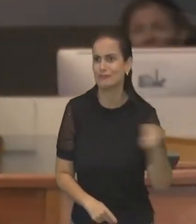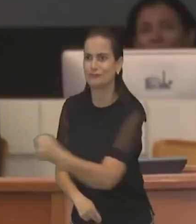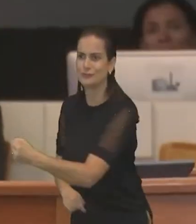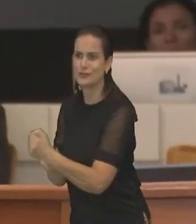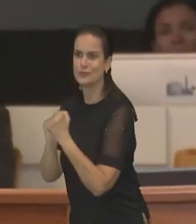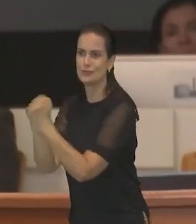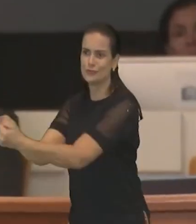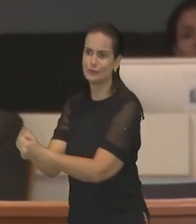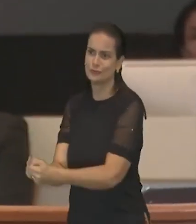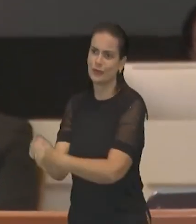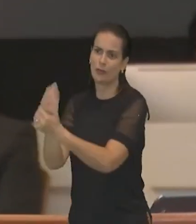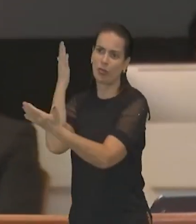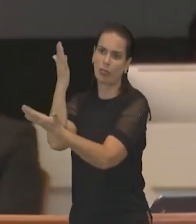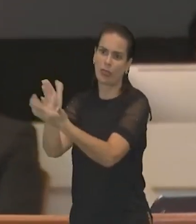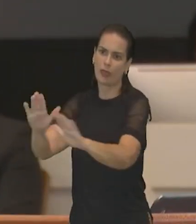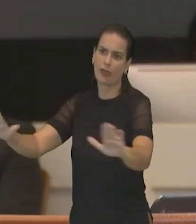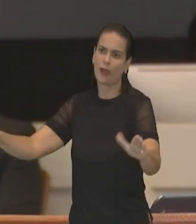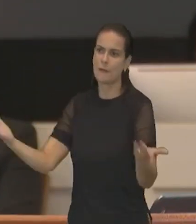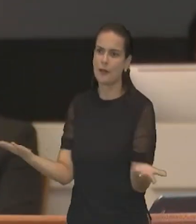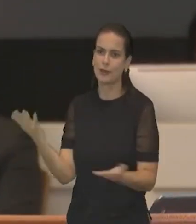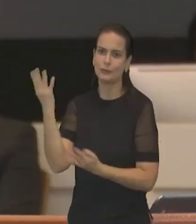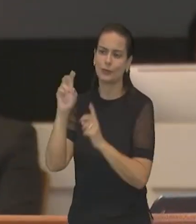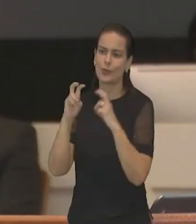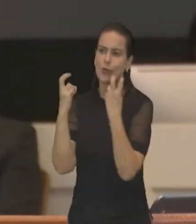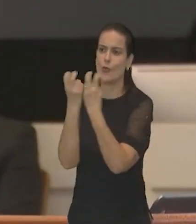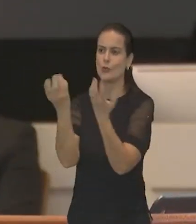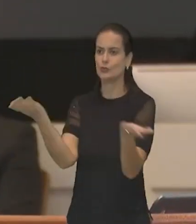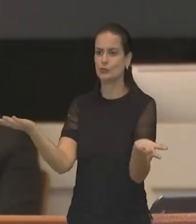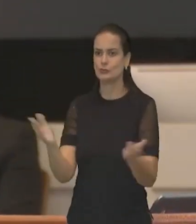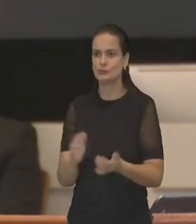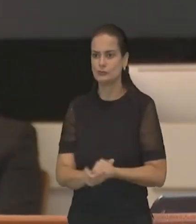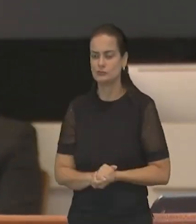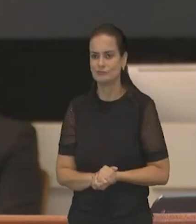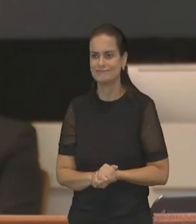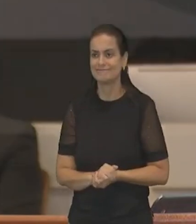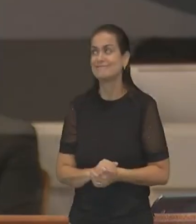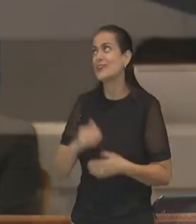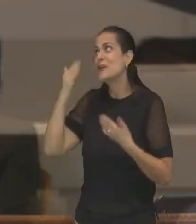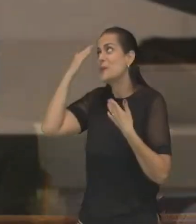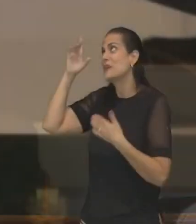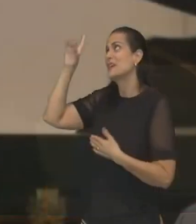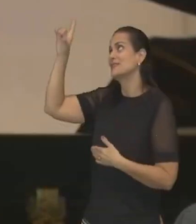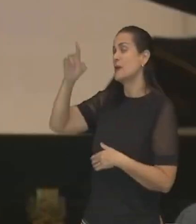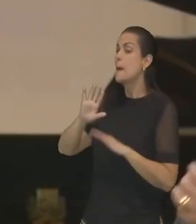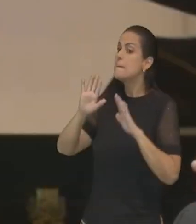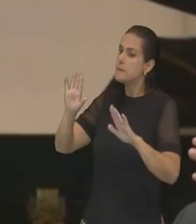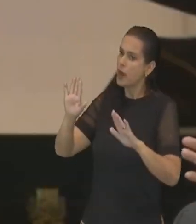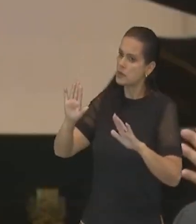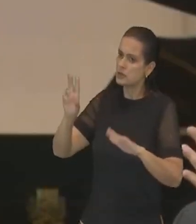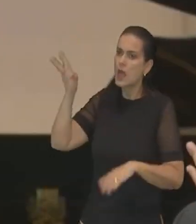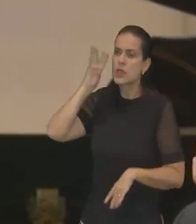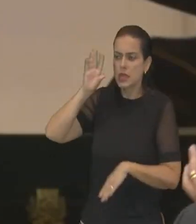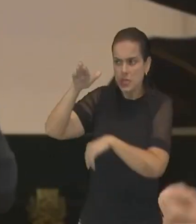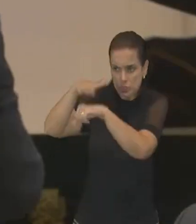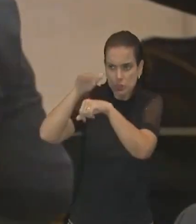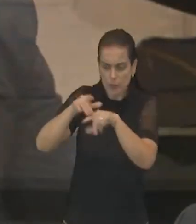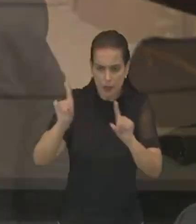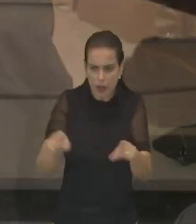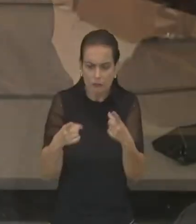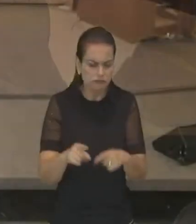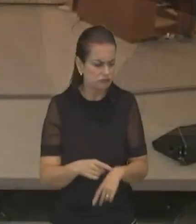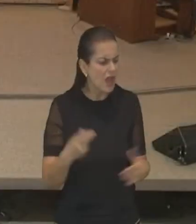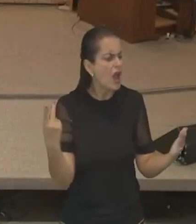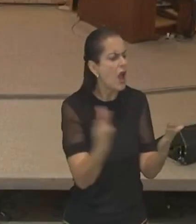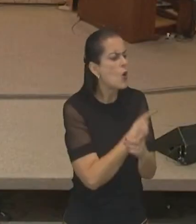estragado todo esse final de semana. Não valeu a pena? Falei: valeu, Senhor. Na terça-feira chamei o regente: regente, o que